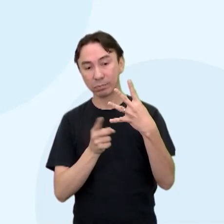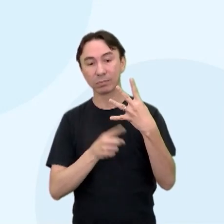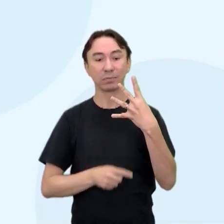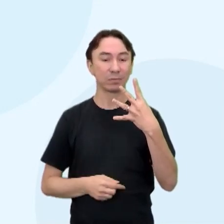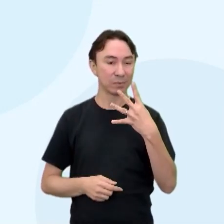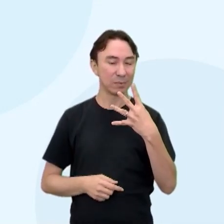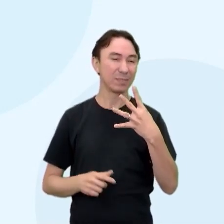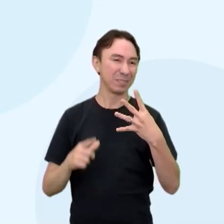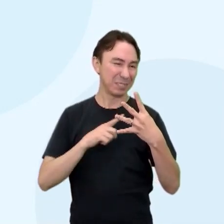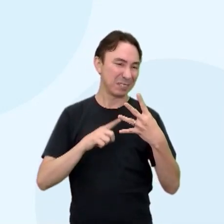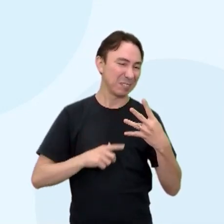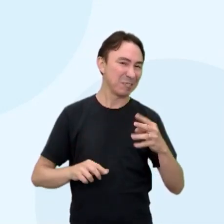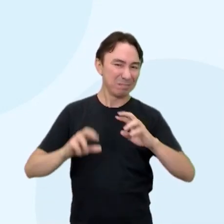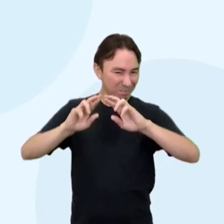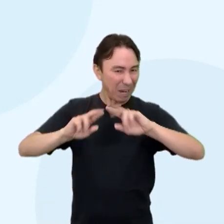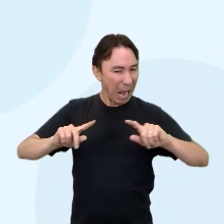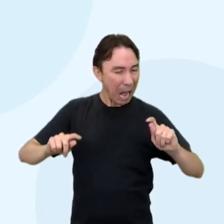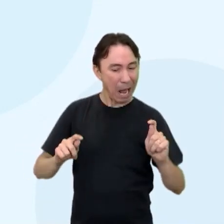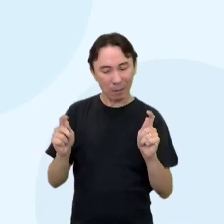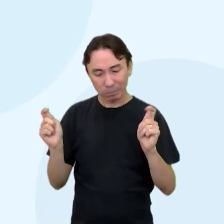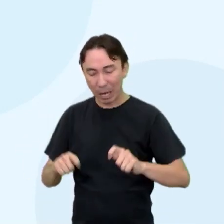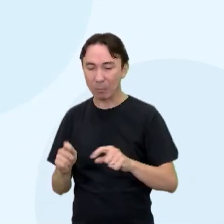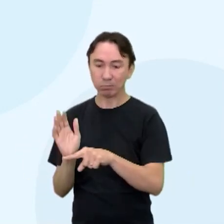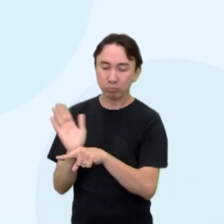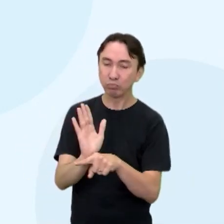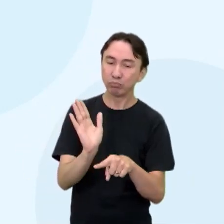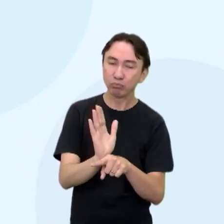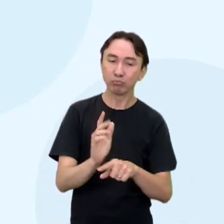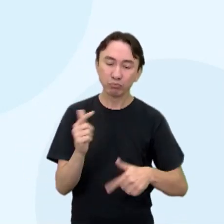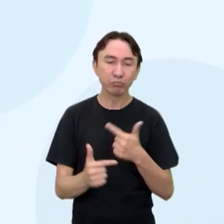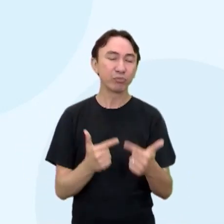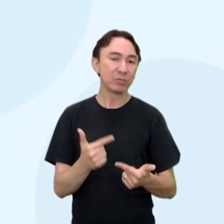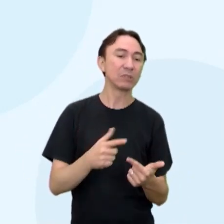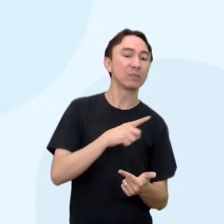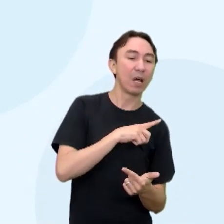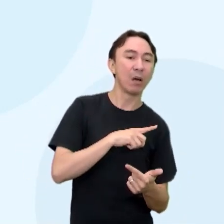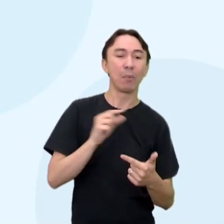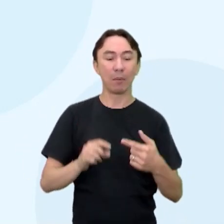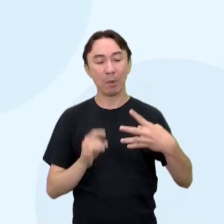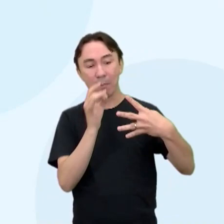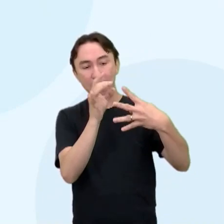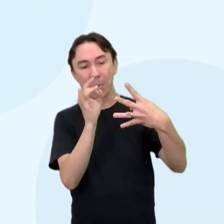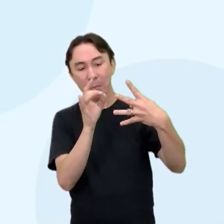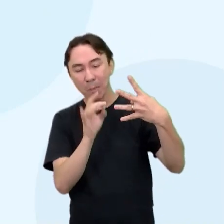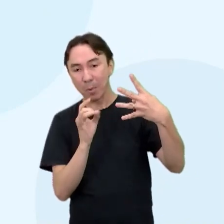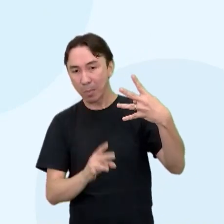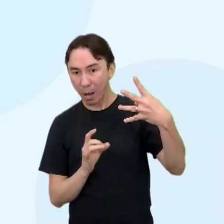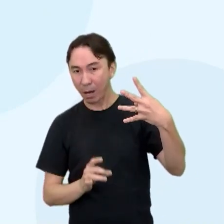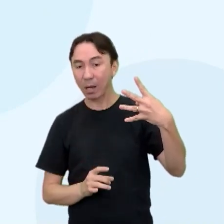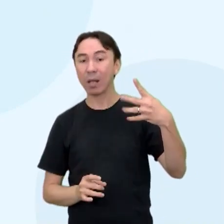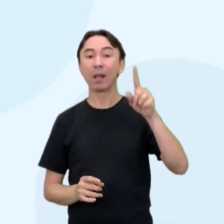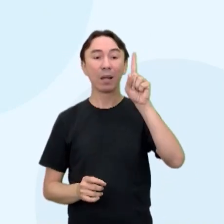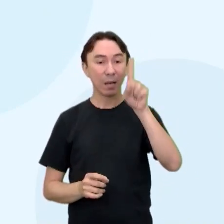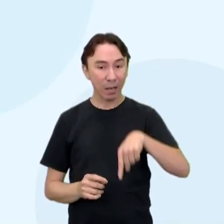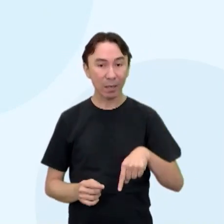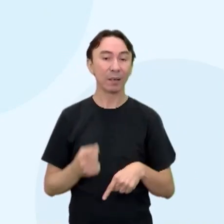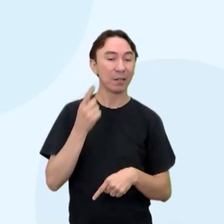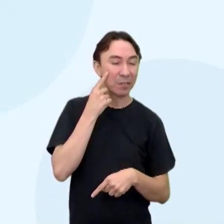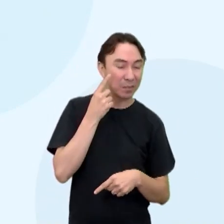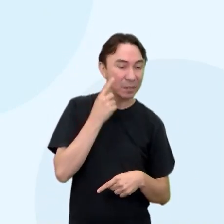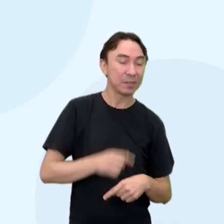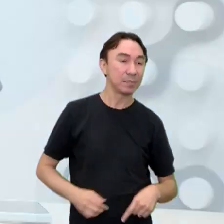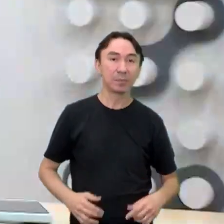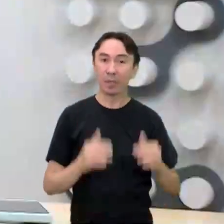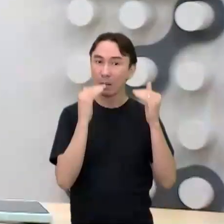e serviços. Então nós temos essas características aí, né, para formar, né, o que se fala aí dessa questão da